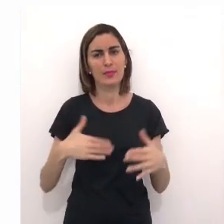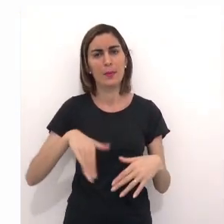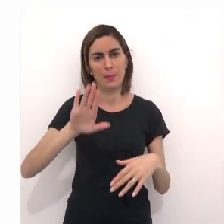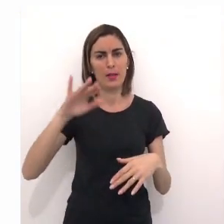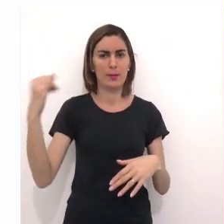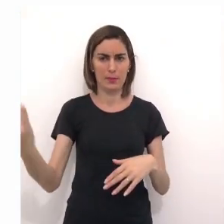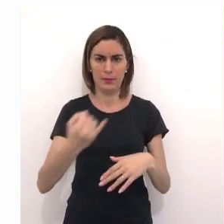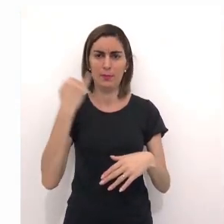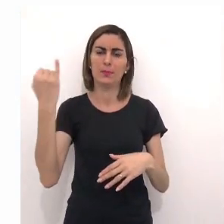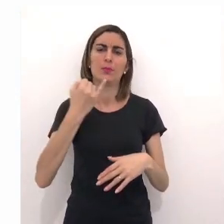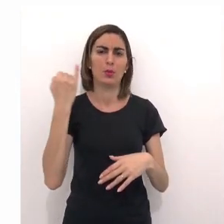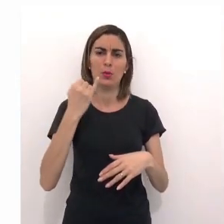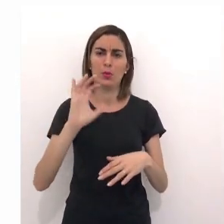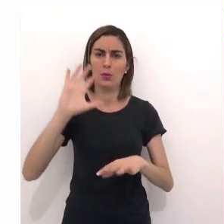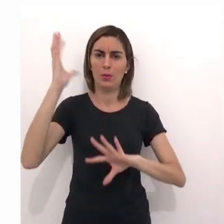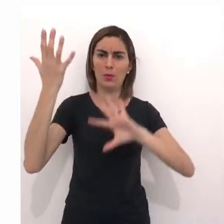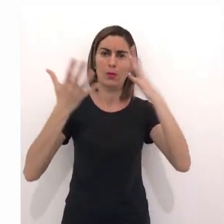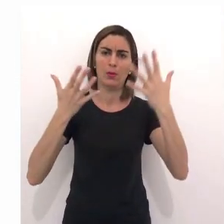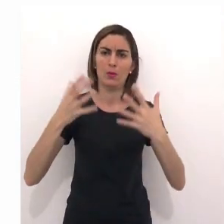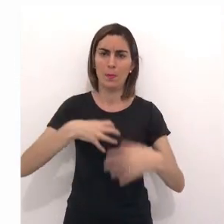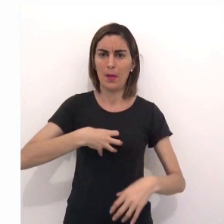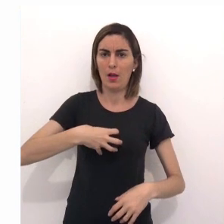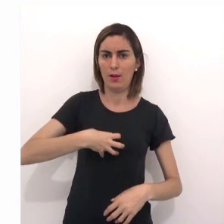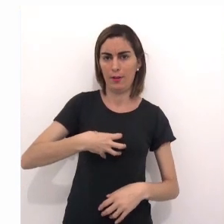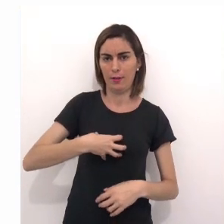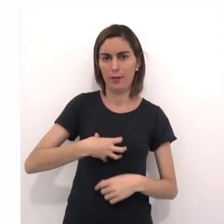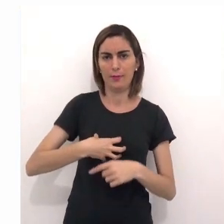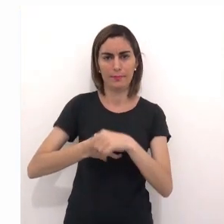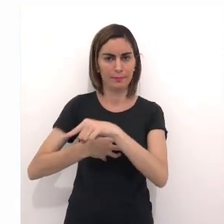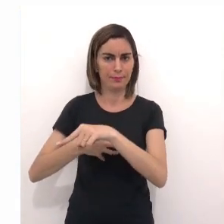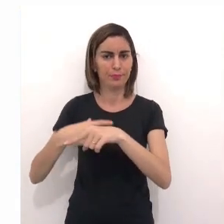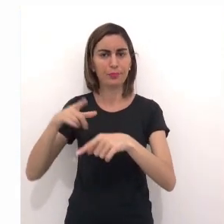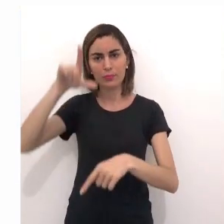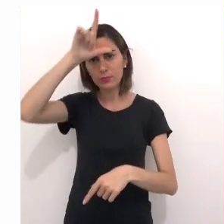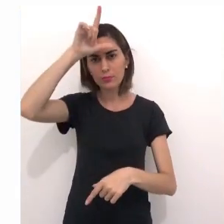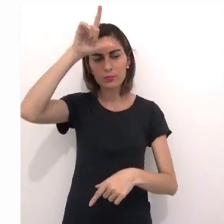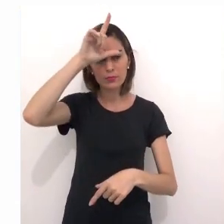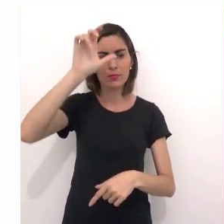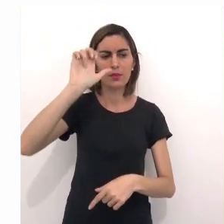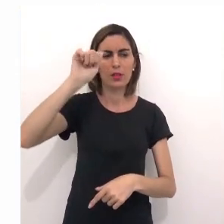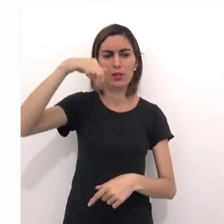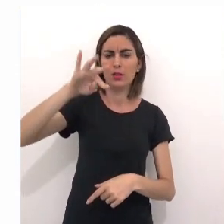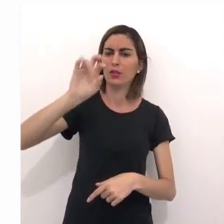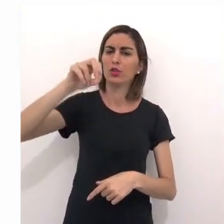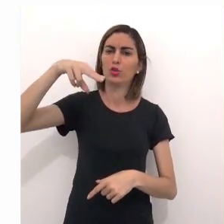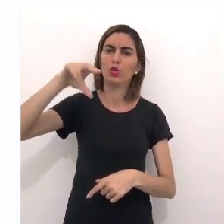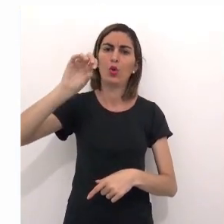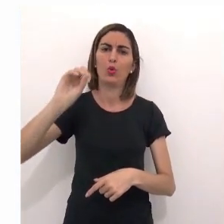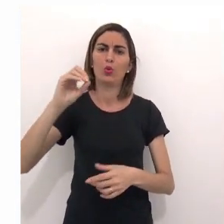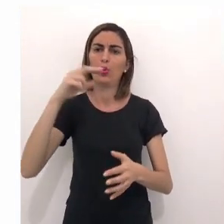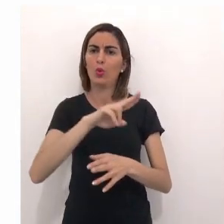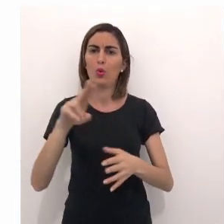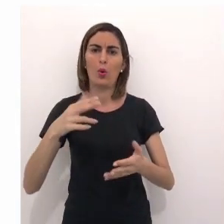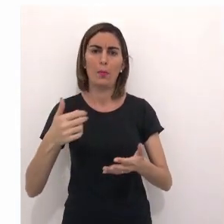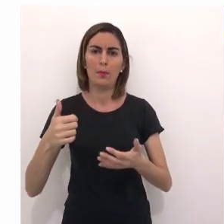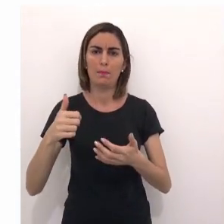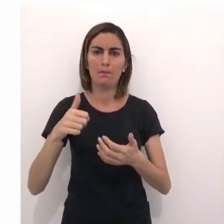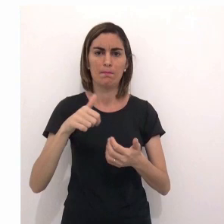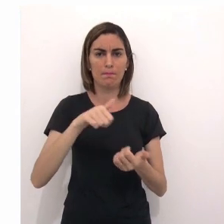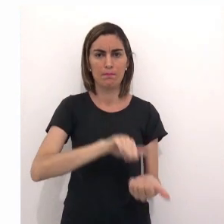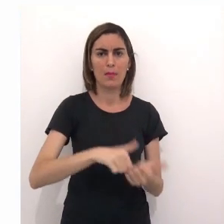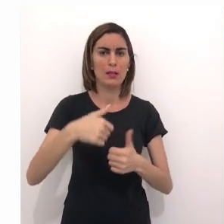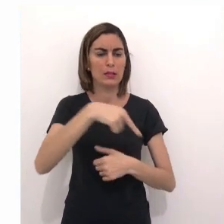ocorreu no Recôncavo Baiano, liderada por Antônio, nome de batismo, ancestral